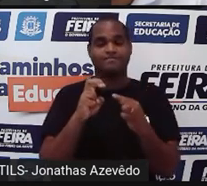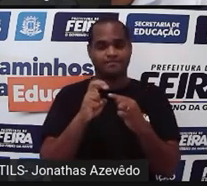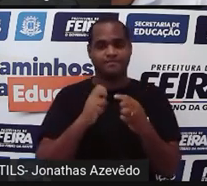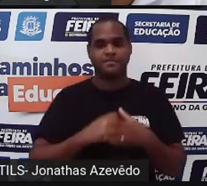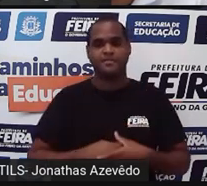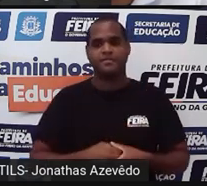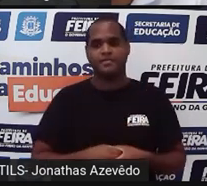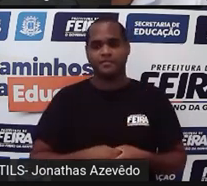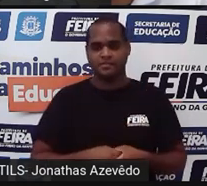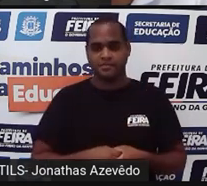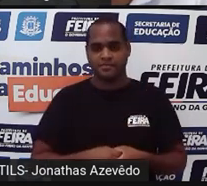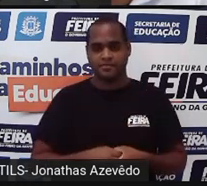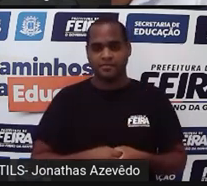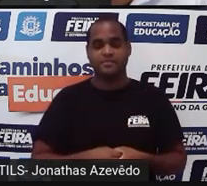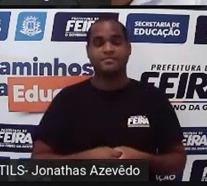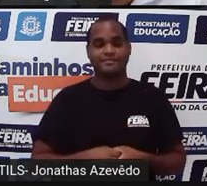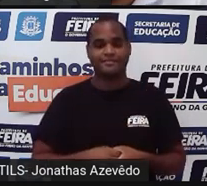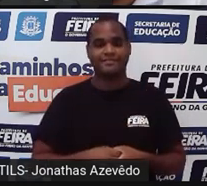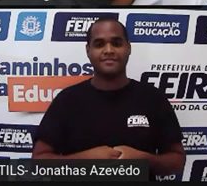125. Então,